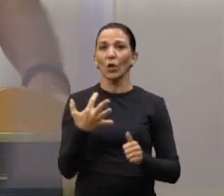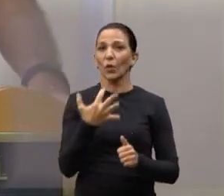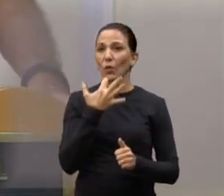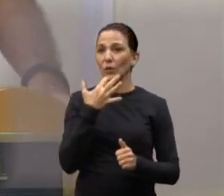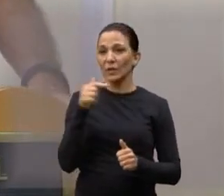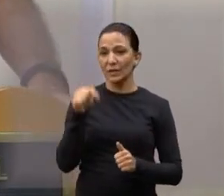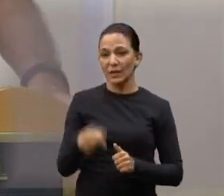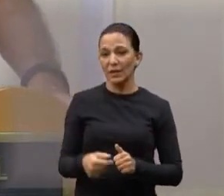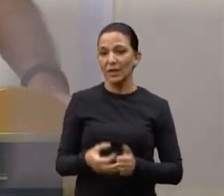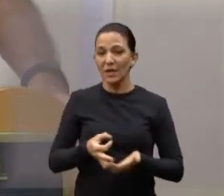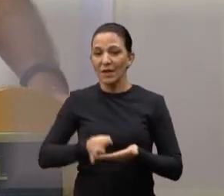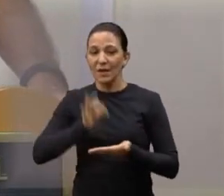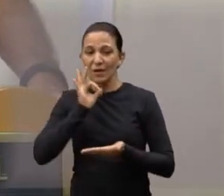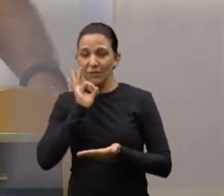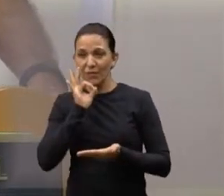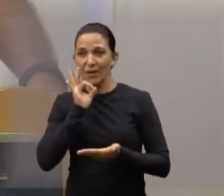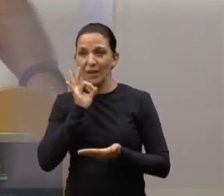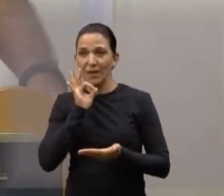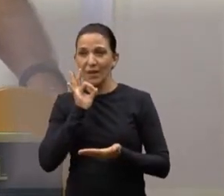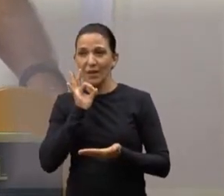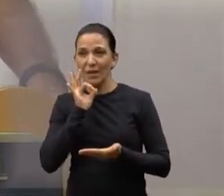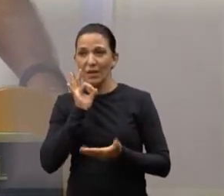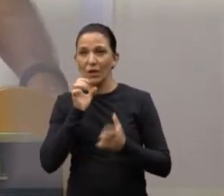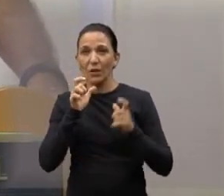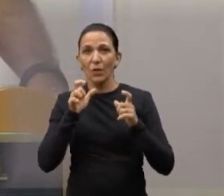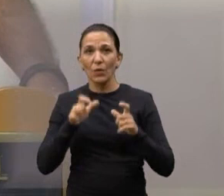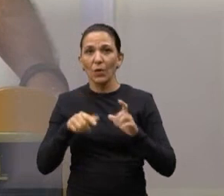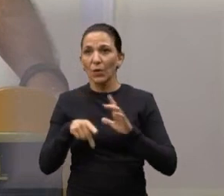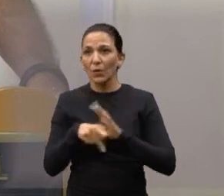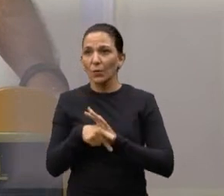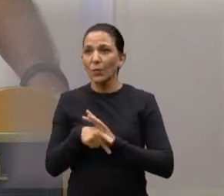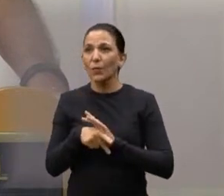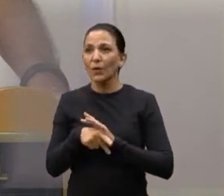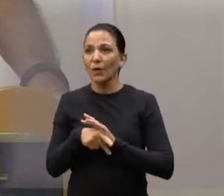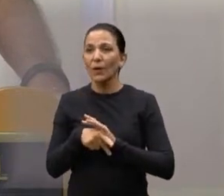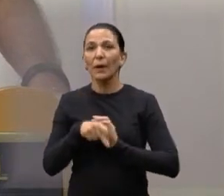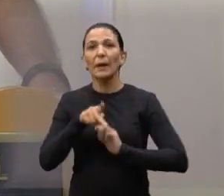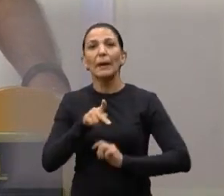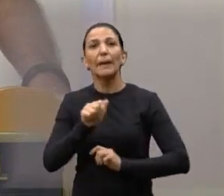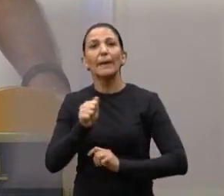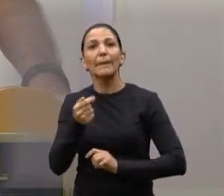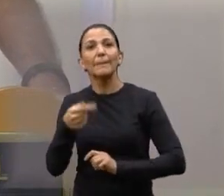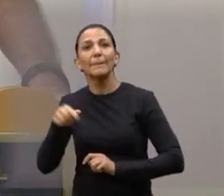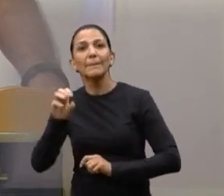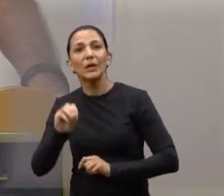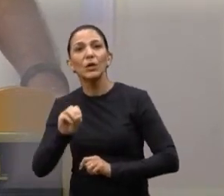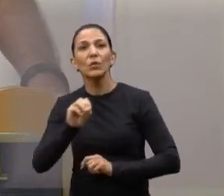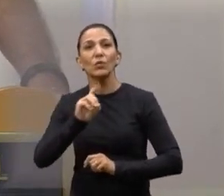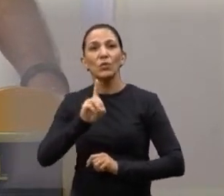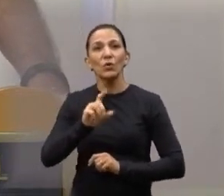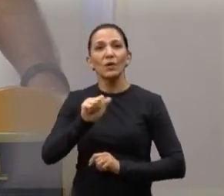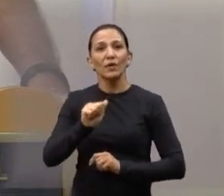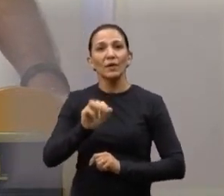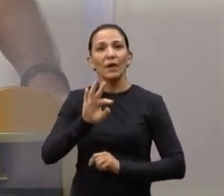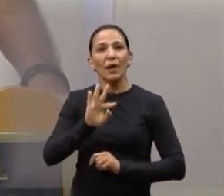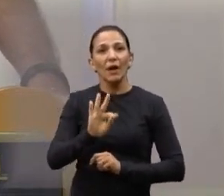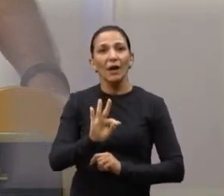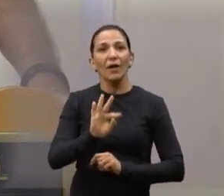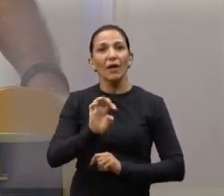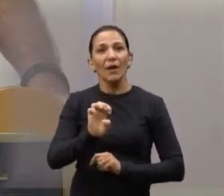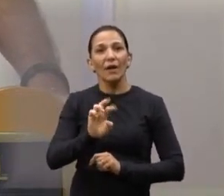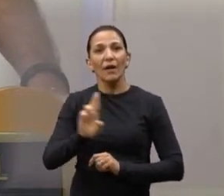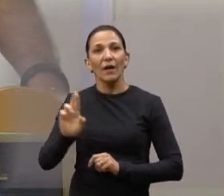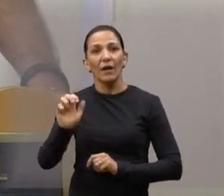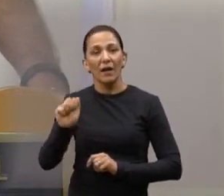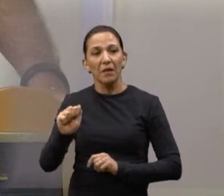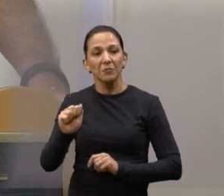nós fomos tomar um café na padaria Terra, hã? Pão da Terra. E aí a